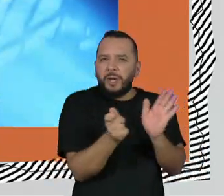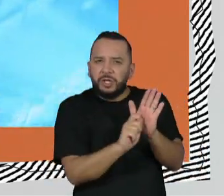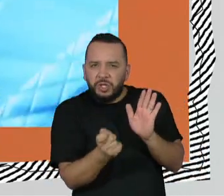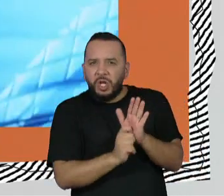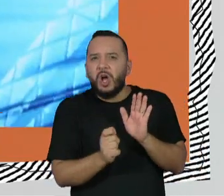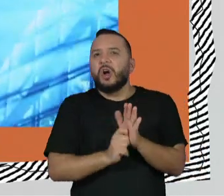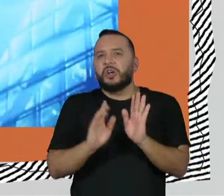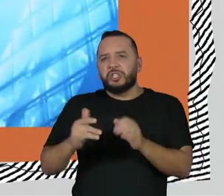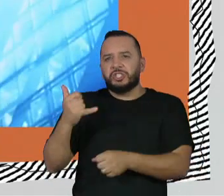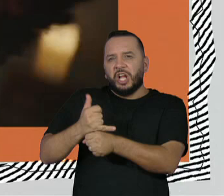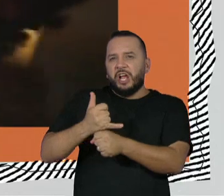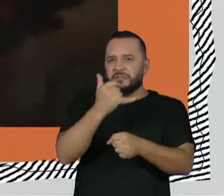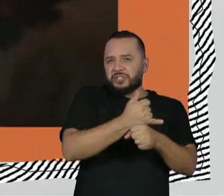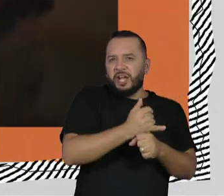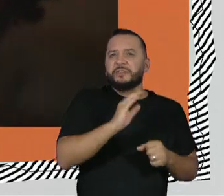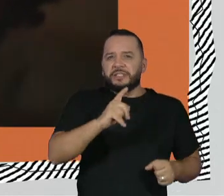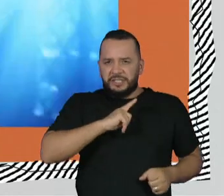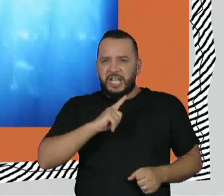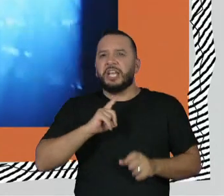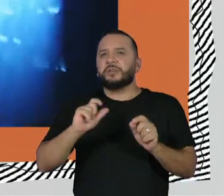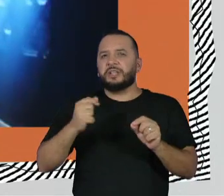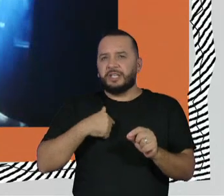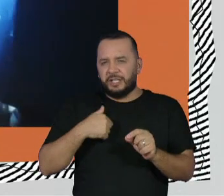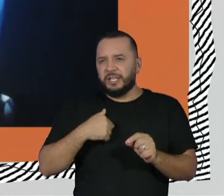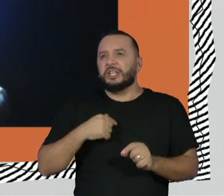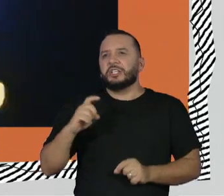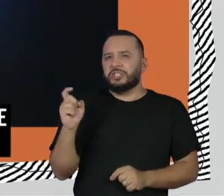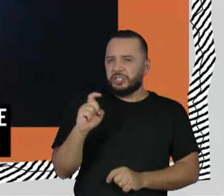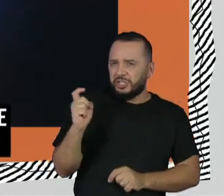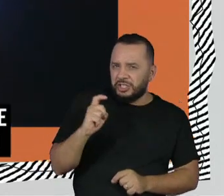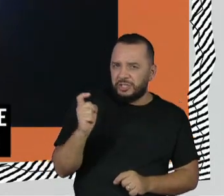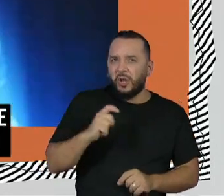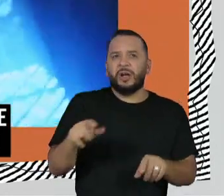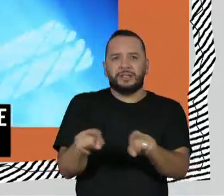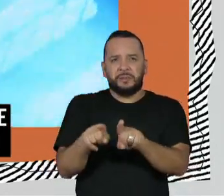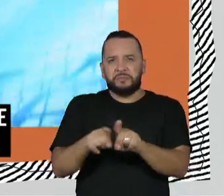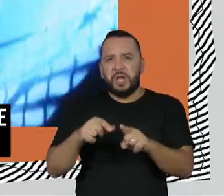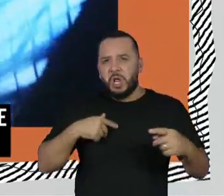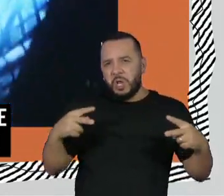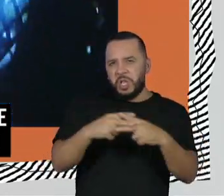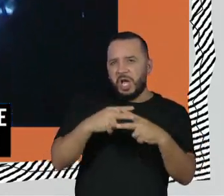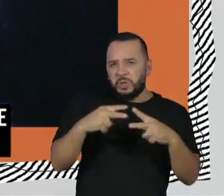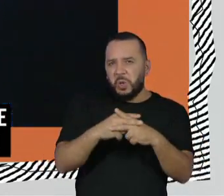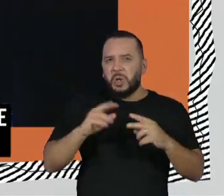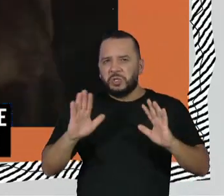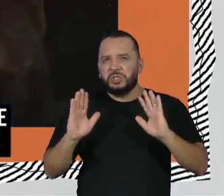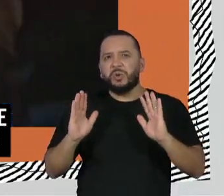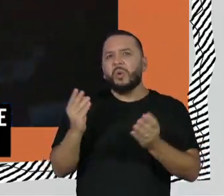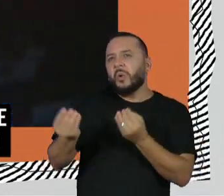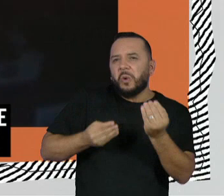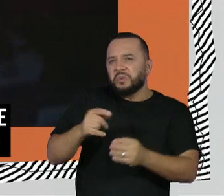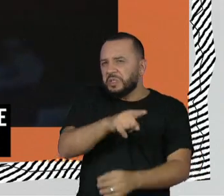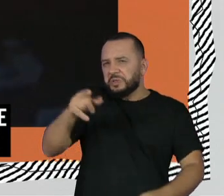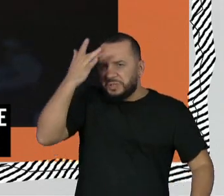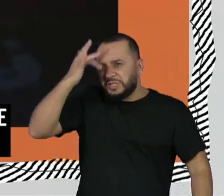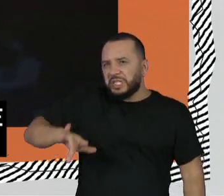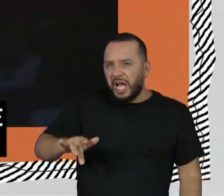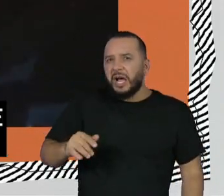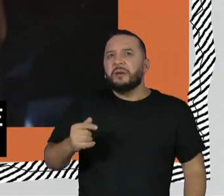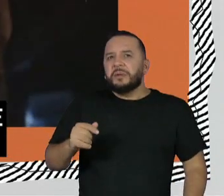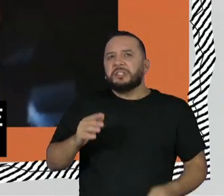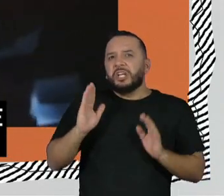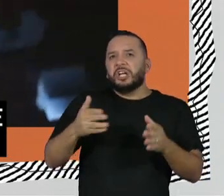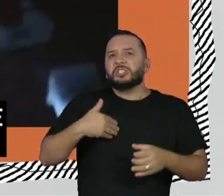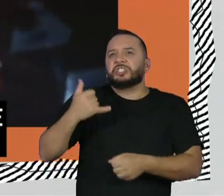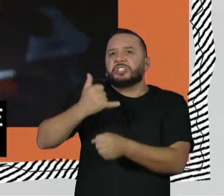ele é passado, moleque. Vinha faz tique no toque do clinch. Luta 12 round com asma e bronquite. Cês não tão sabendo, o povo tá morrendo. É o